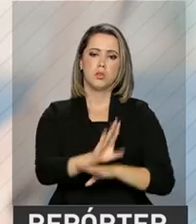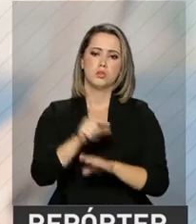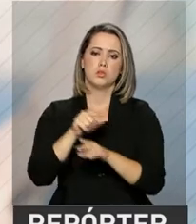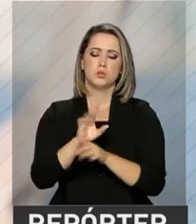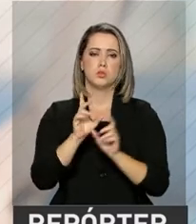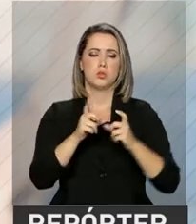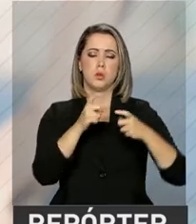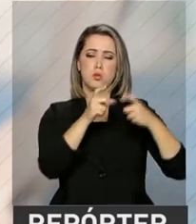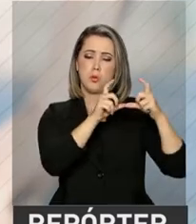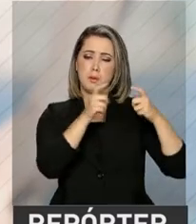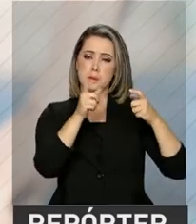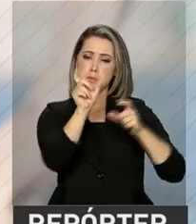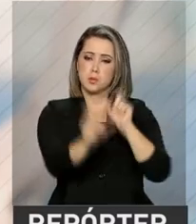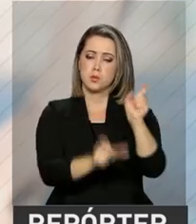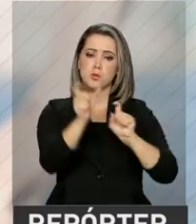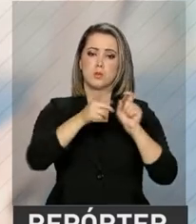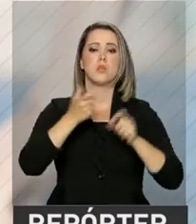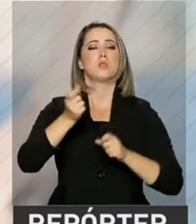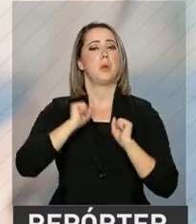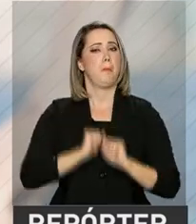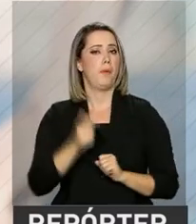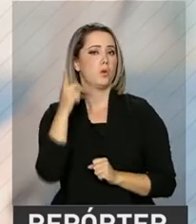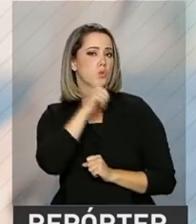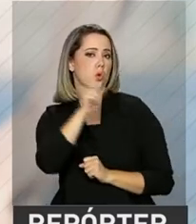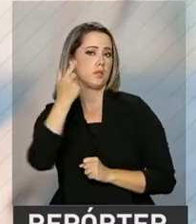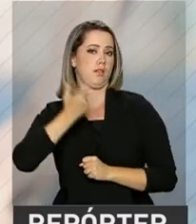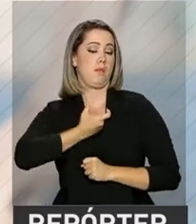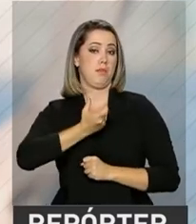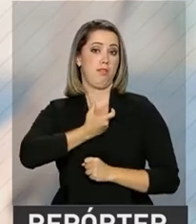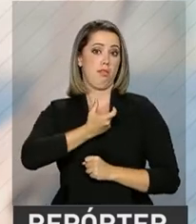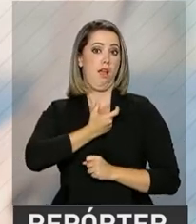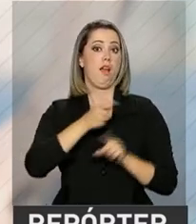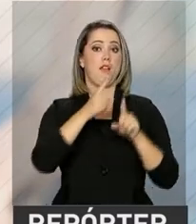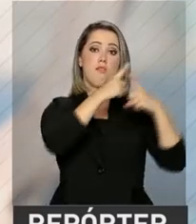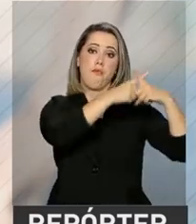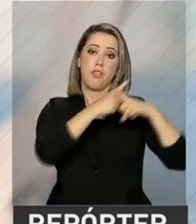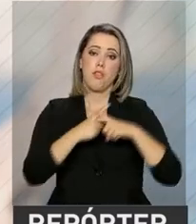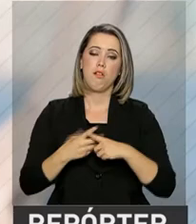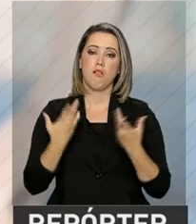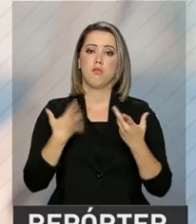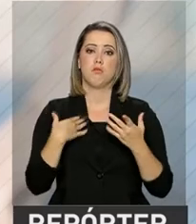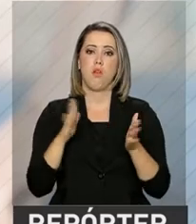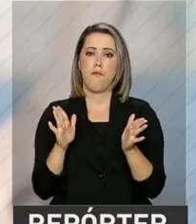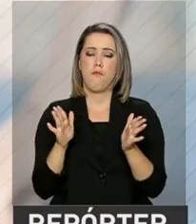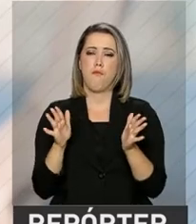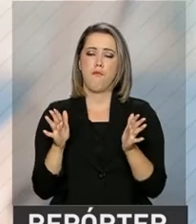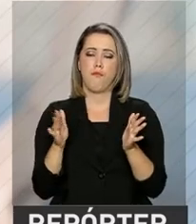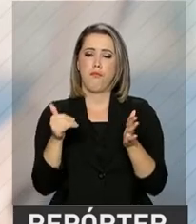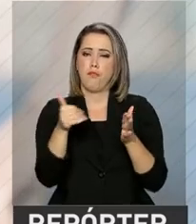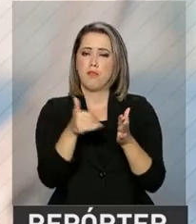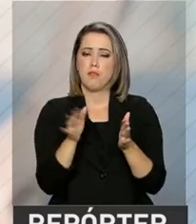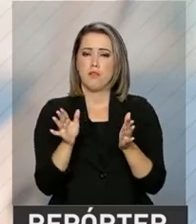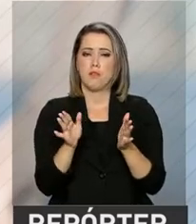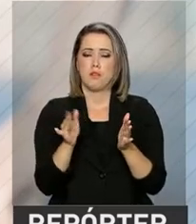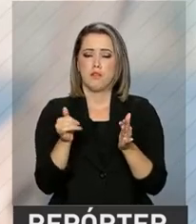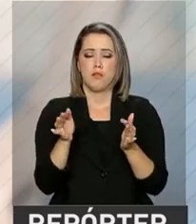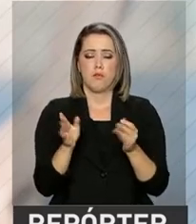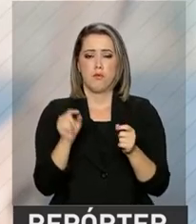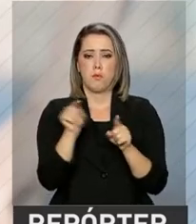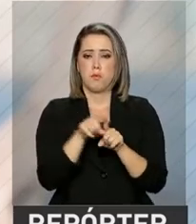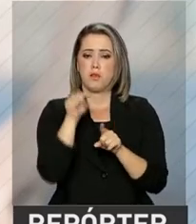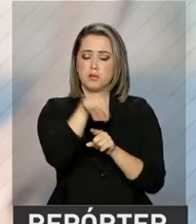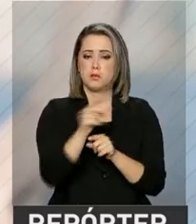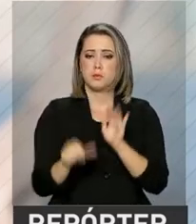atletas com chances de medalha de disputar finais nos jogos rio 2016 nesta primeira lista serão contemplados